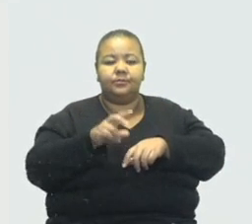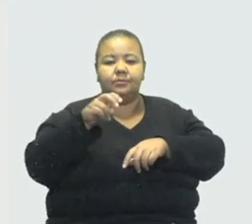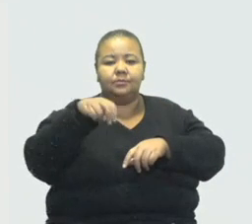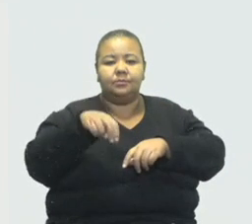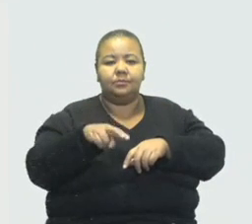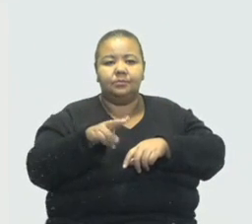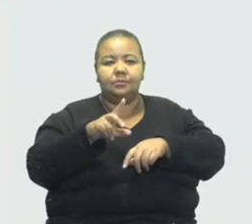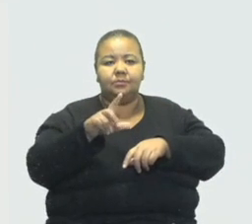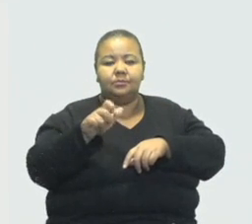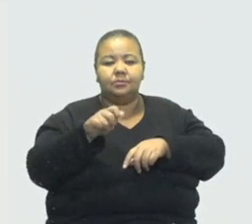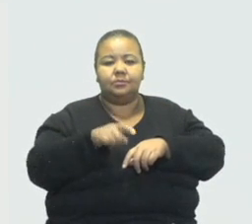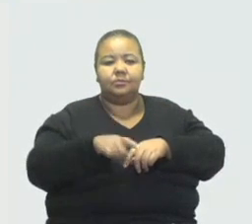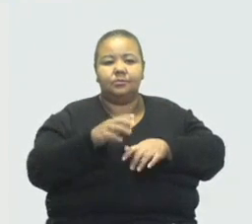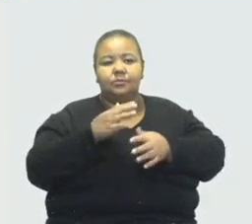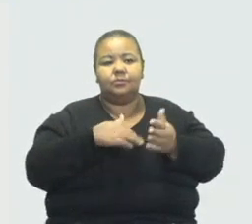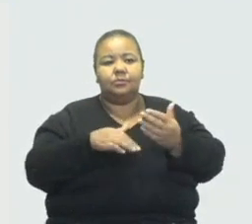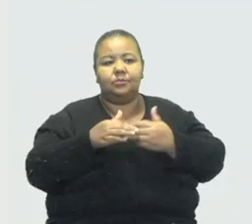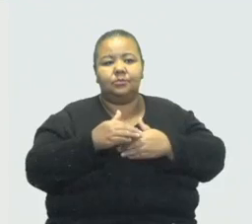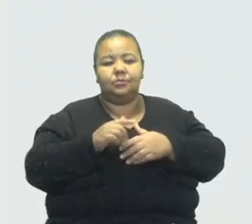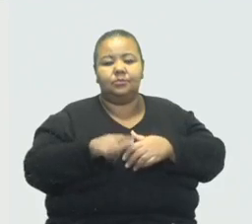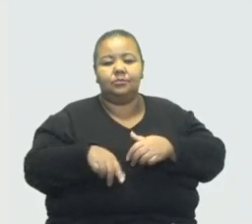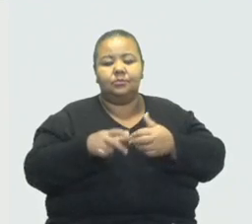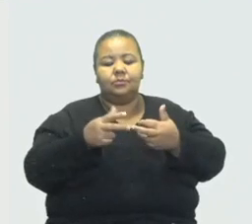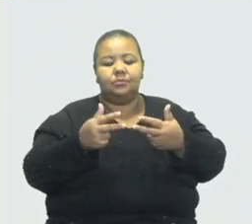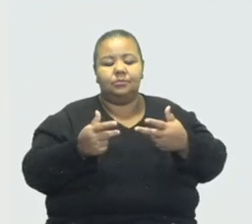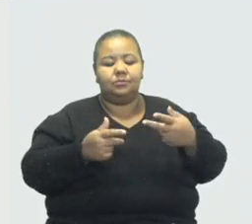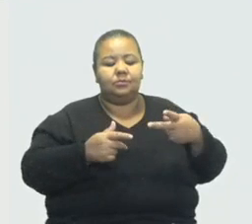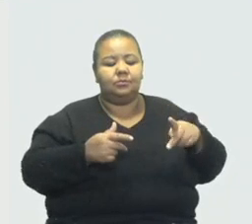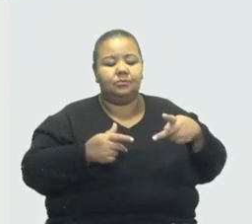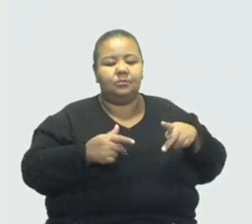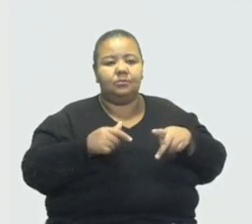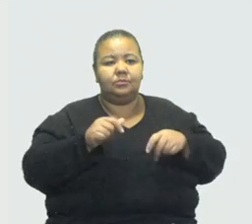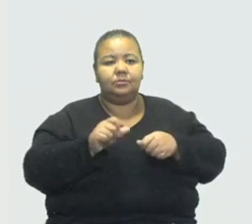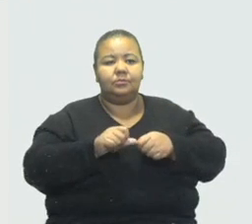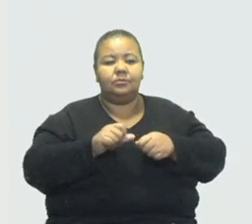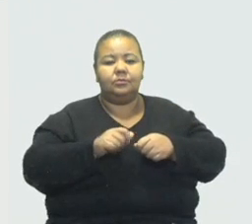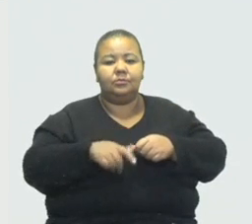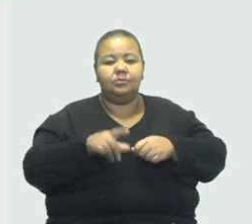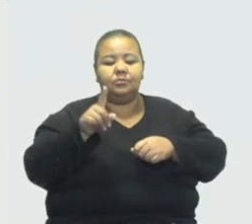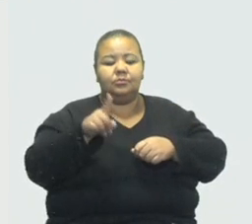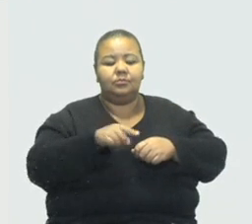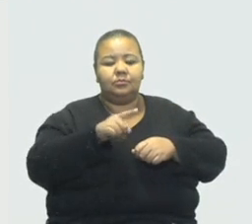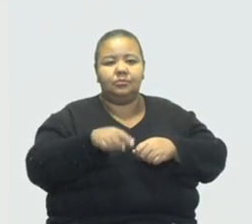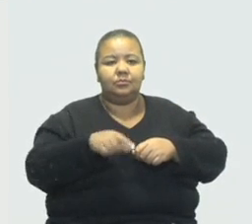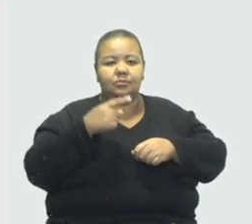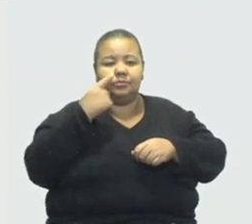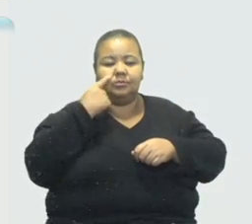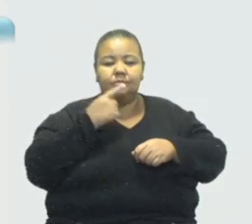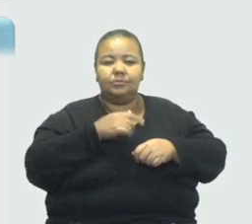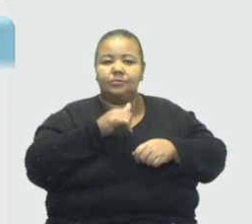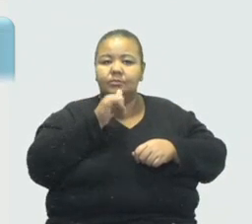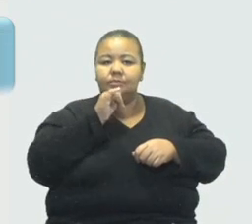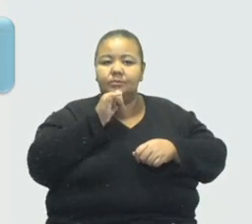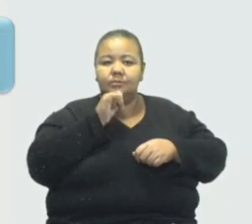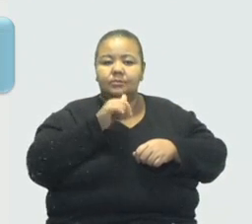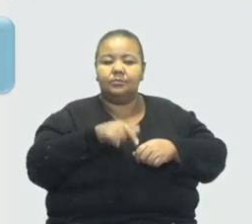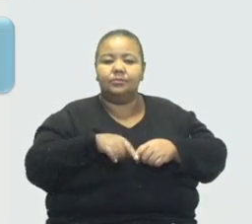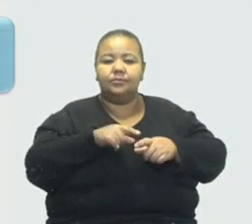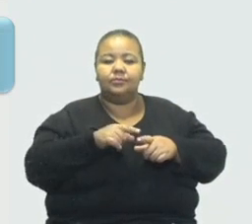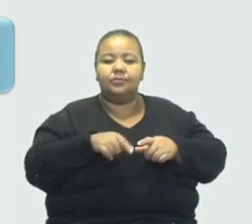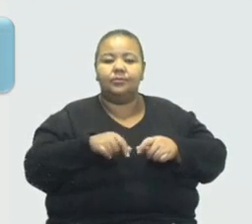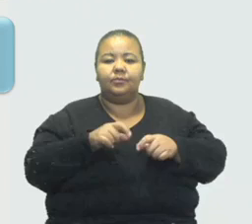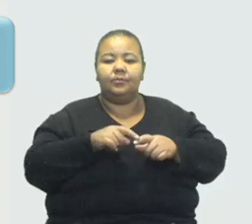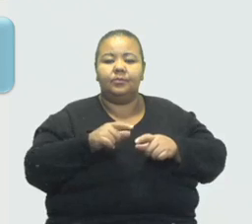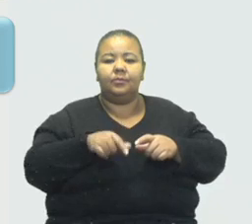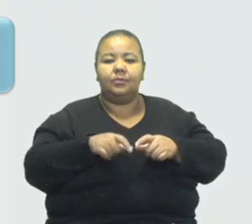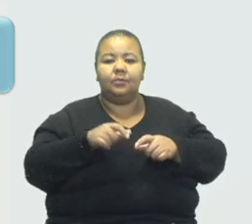A matriz nula, todos os elementos dessa matriz, eles são nulos. Vejamos um exemplo. Nesse caso aqui, eu